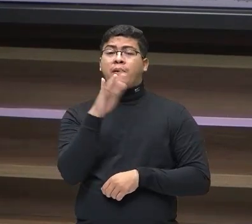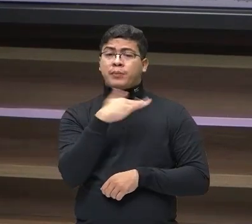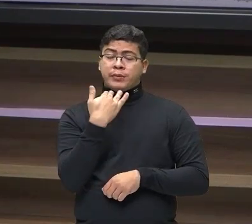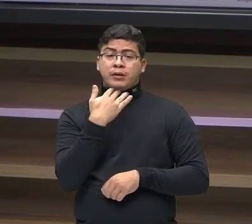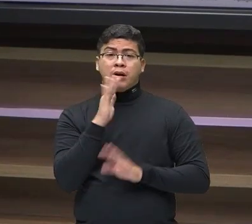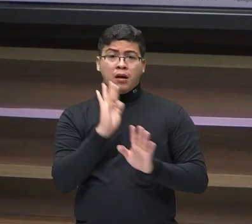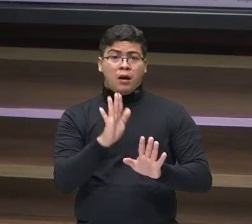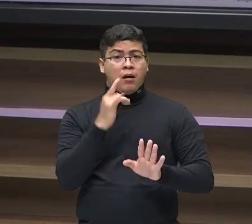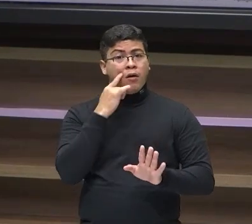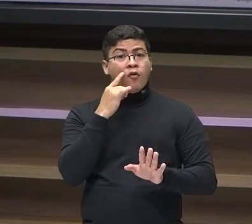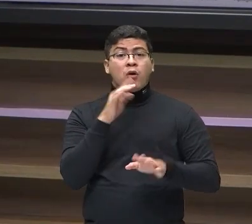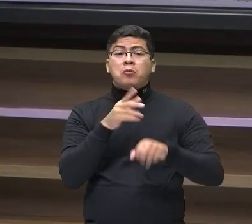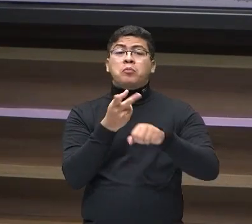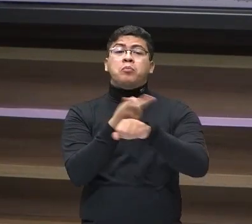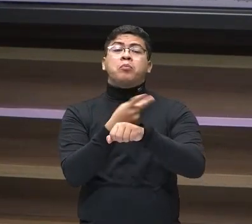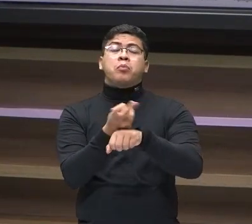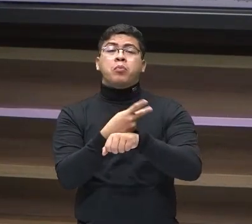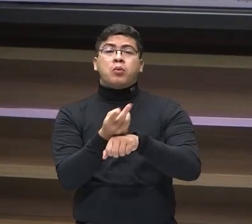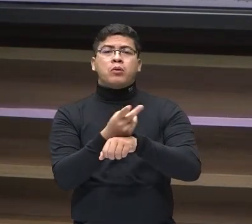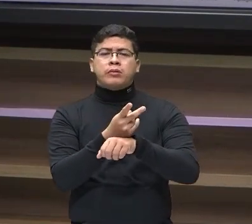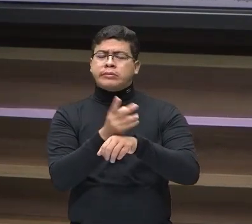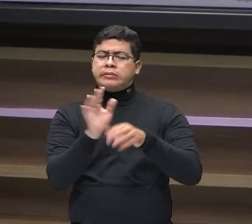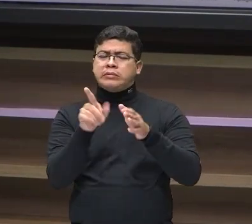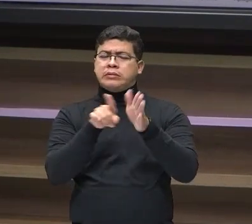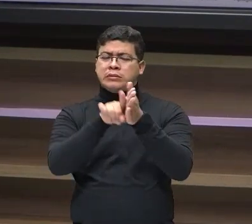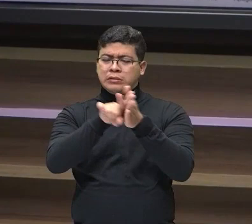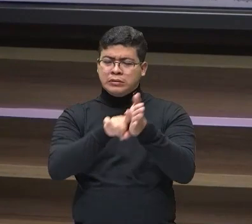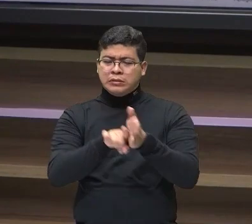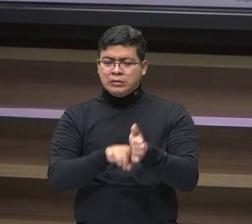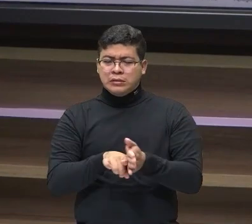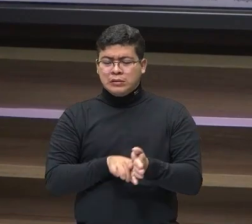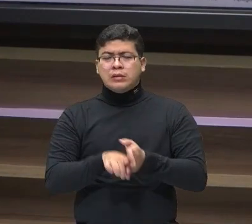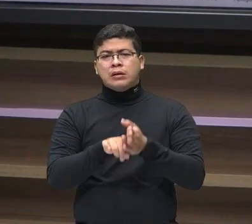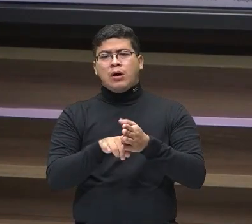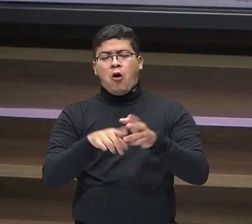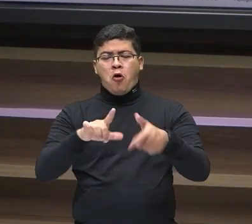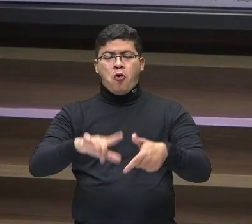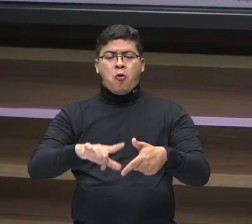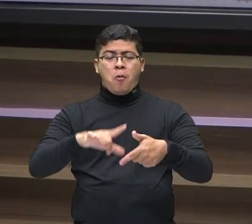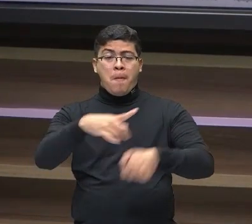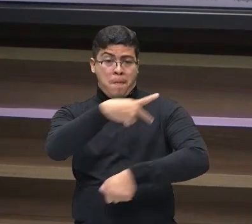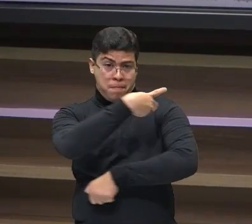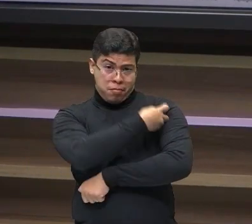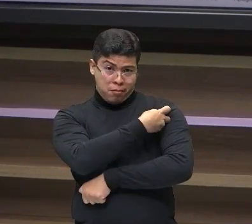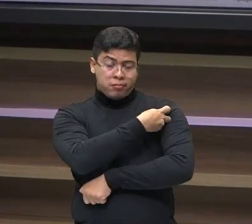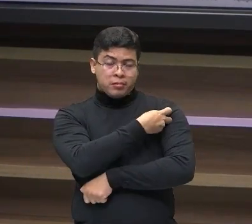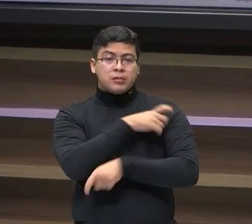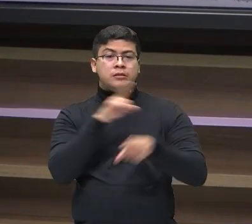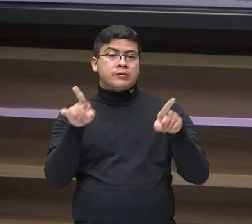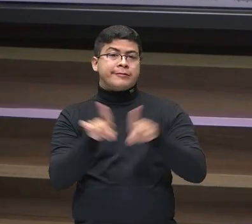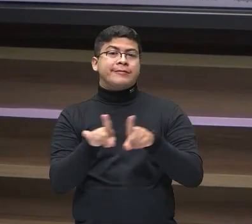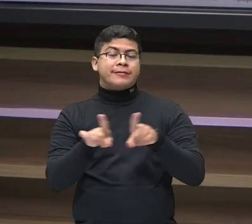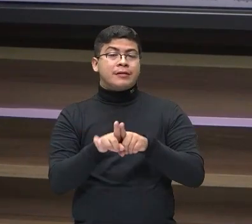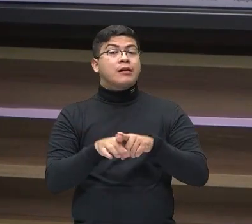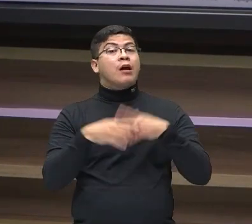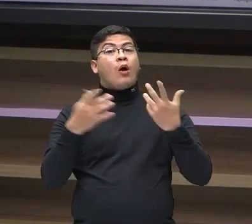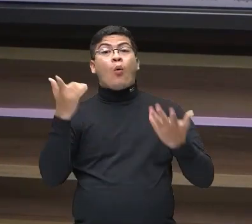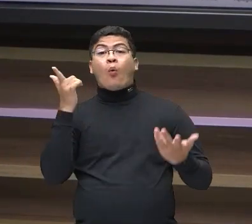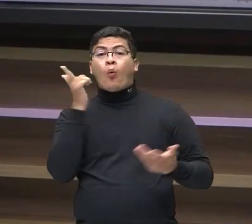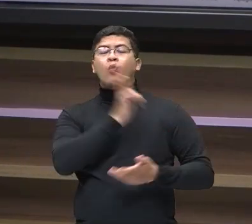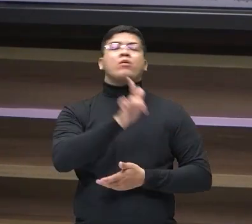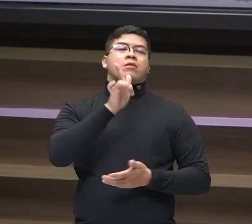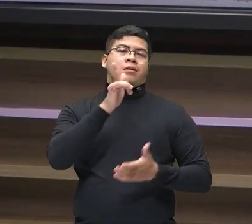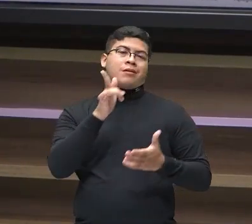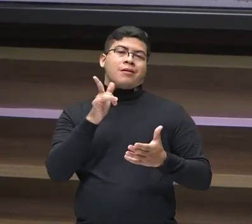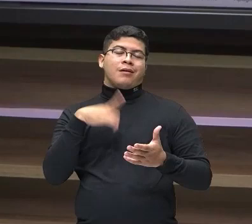procurar esse cientista que realizou ali, né, esse tratamento através da vacinação. E aí foi quando ele conseguiu,